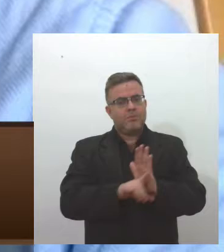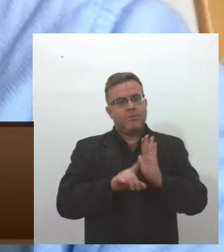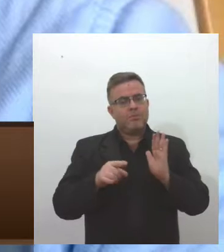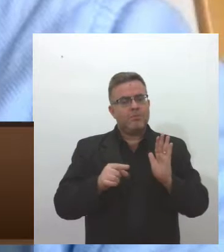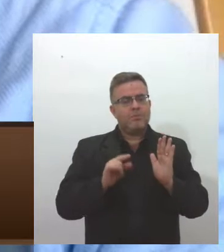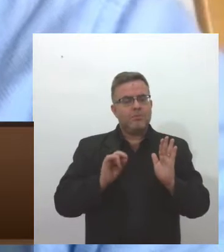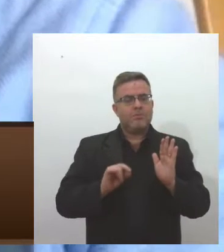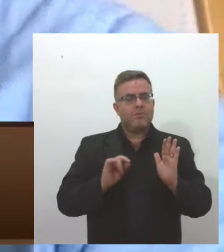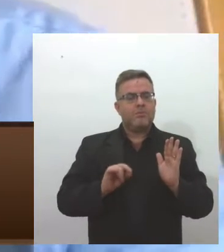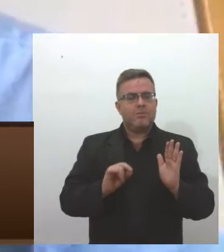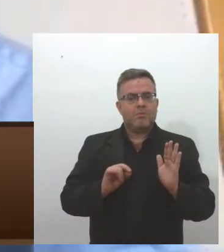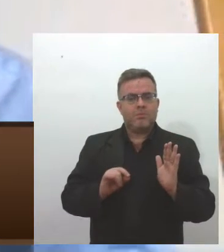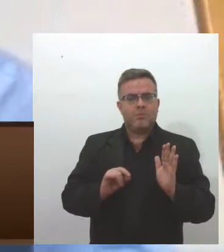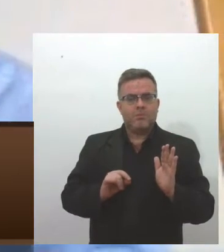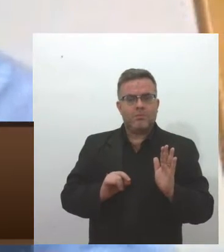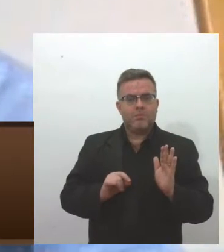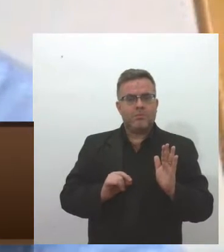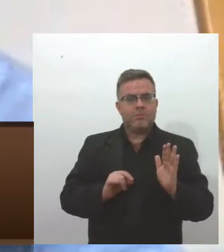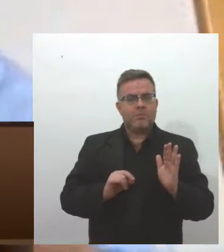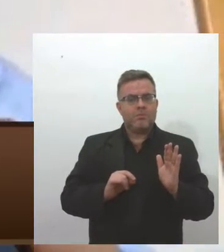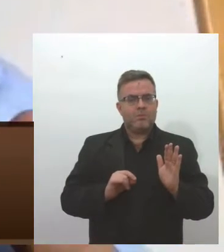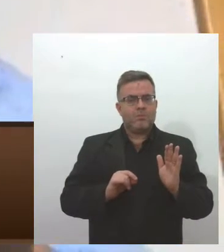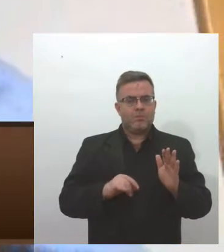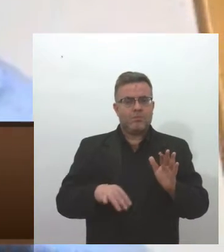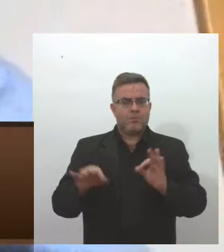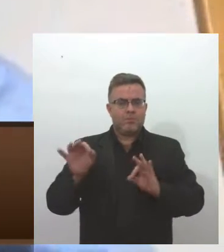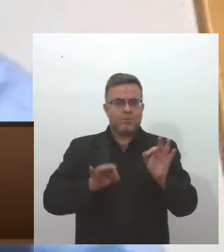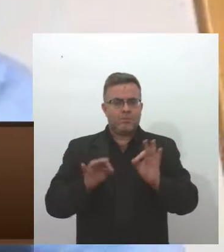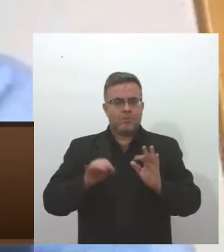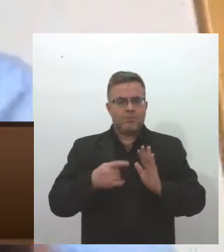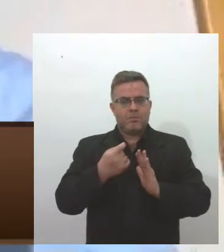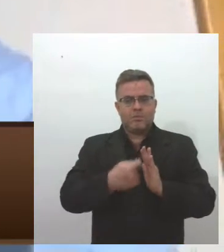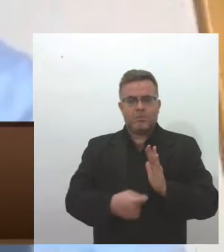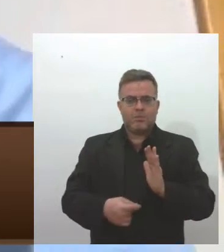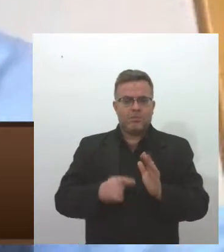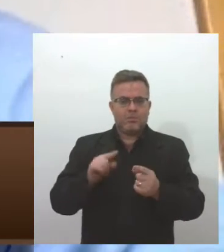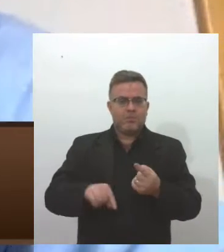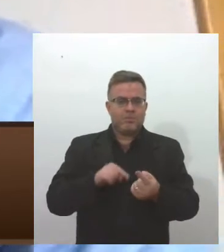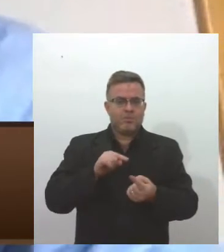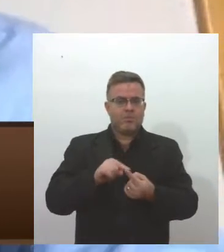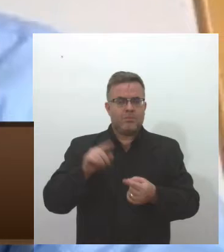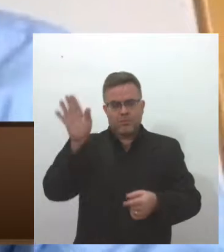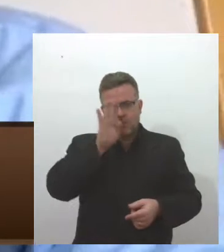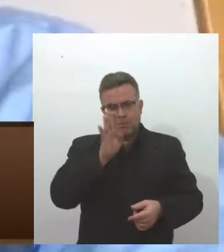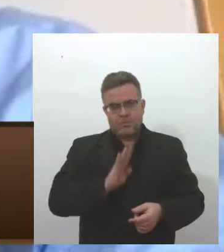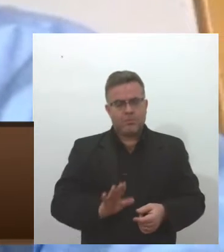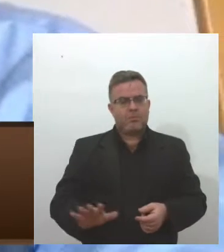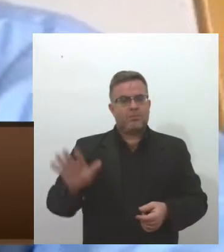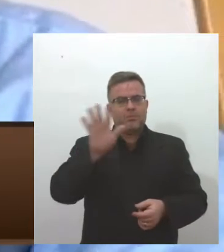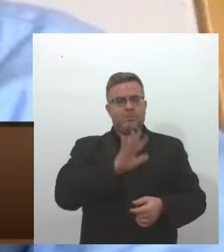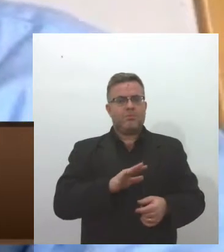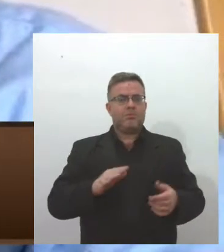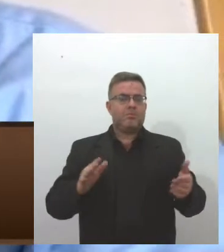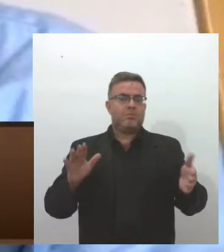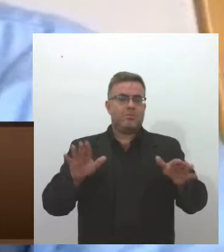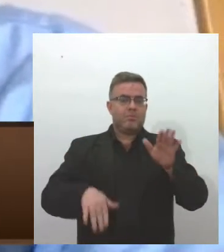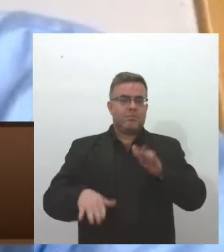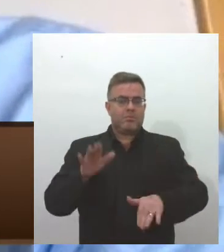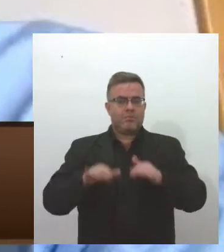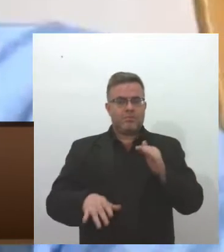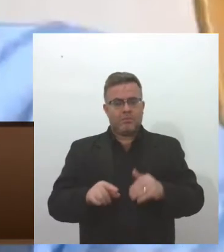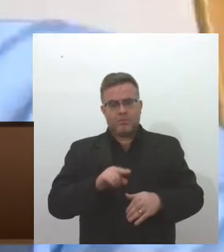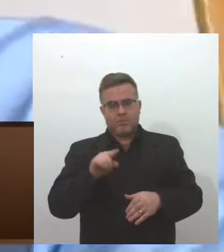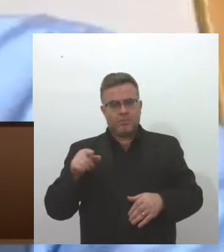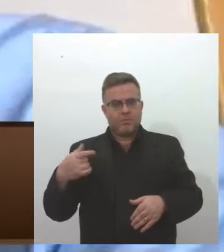ela foi elaborada para um cenário nacional. E muitas vezes, quando você